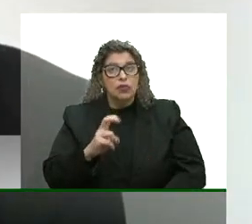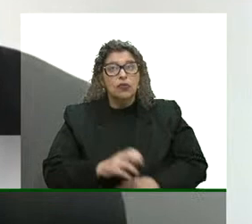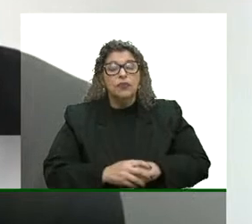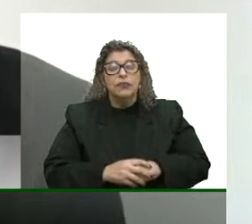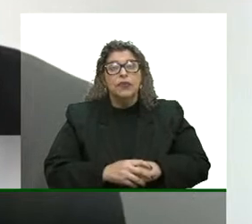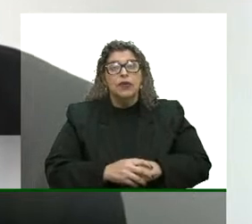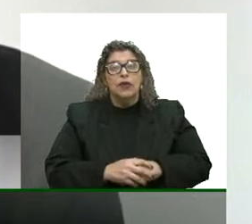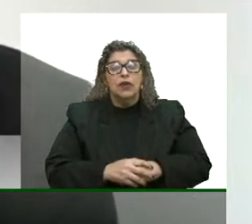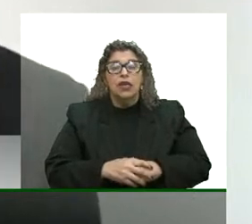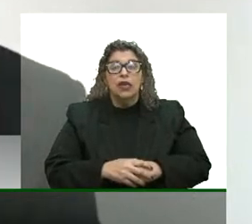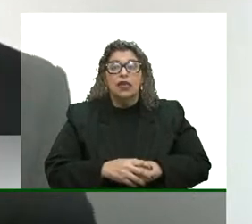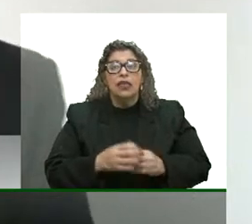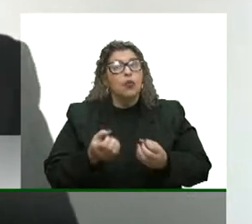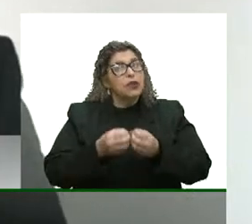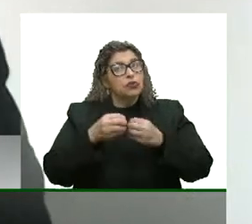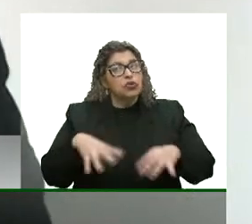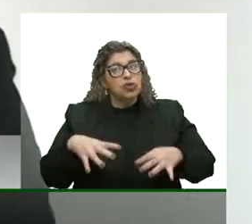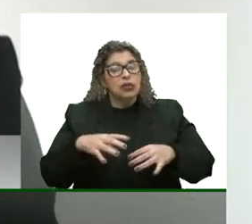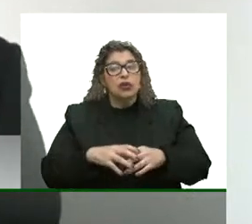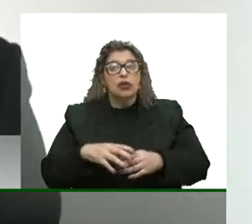deputado Pedro Pereira.